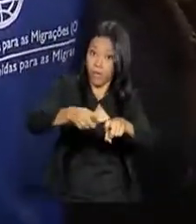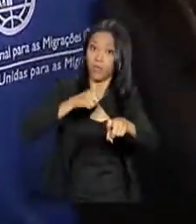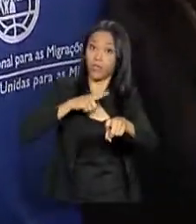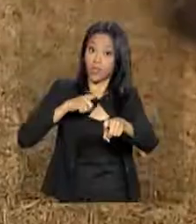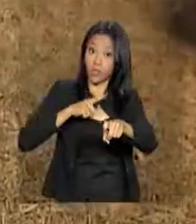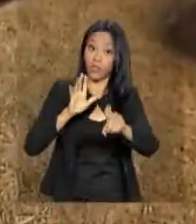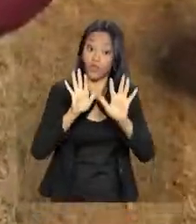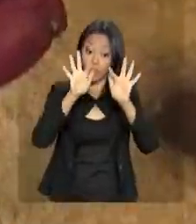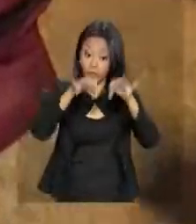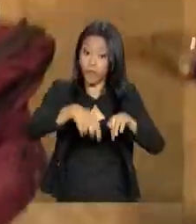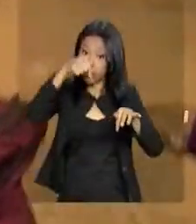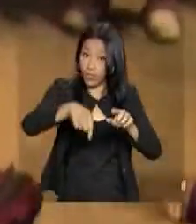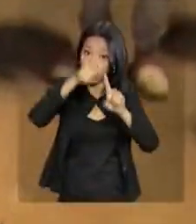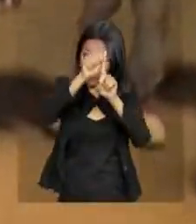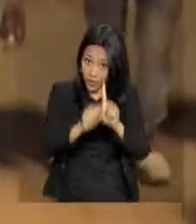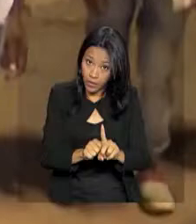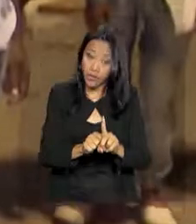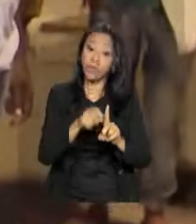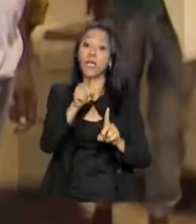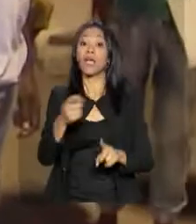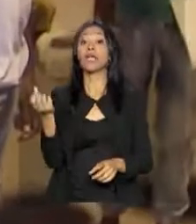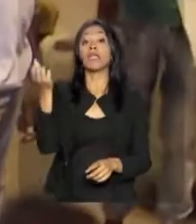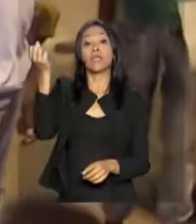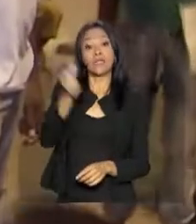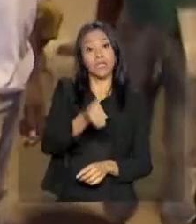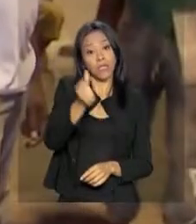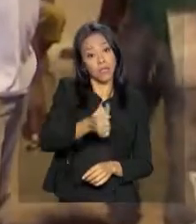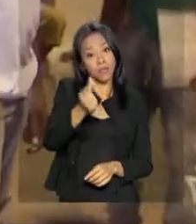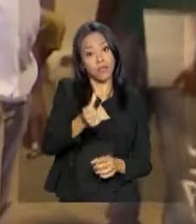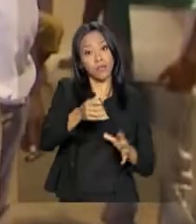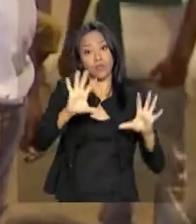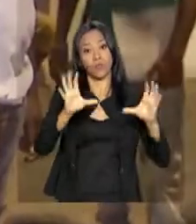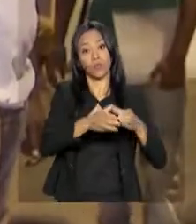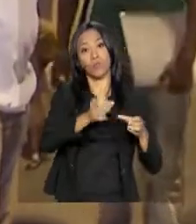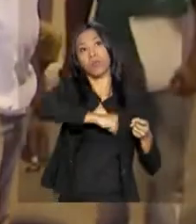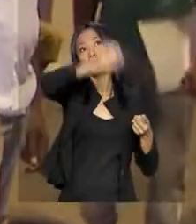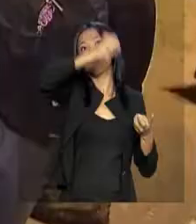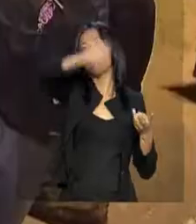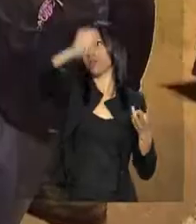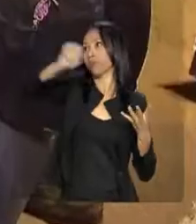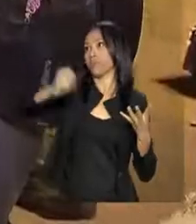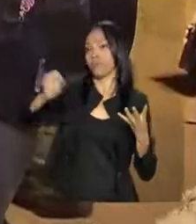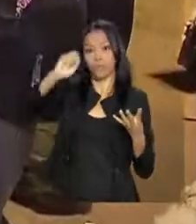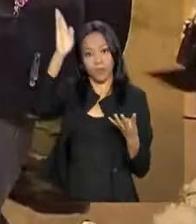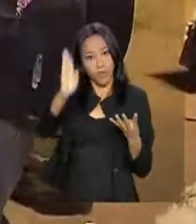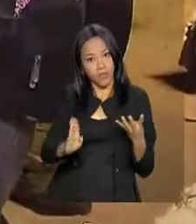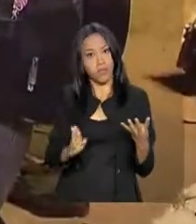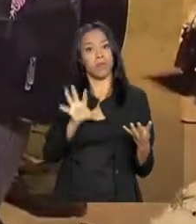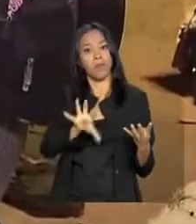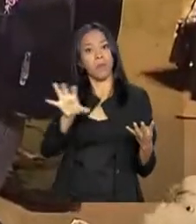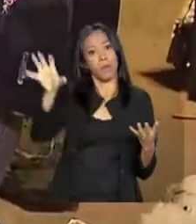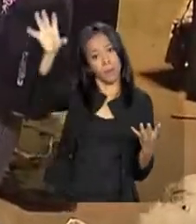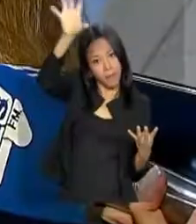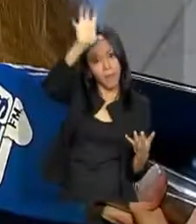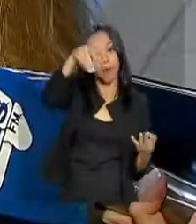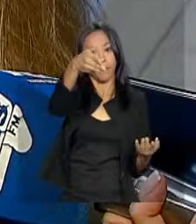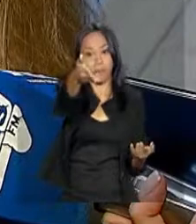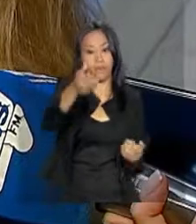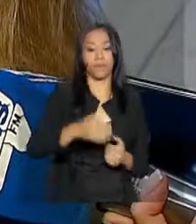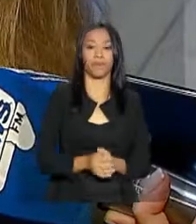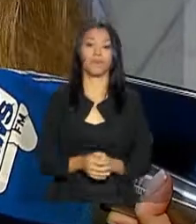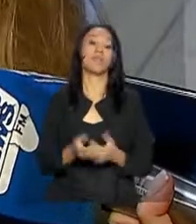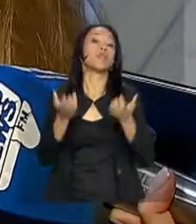deste mês a cesta transferência de imigrantes para outros estados do país chamado processo de interiorização já